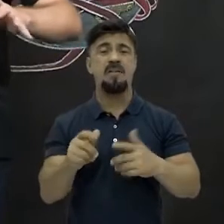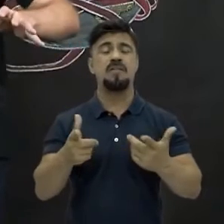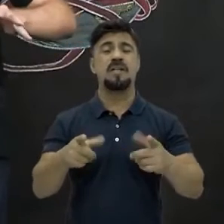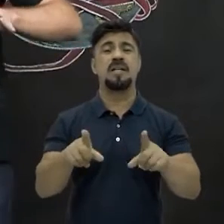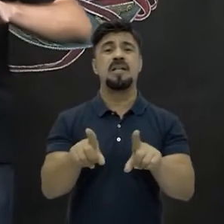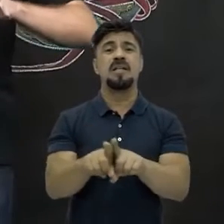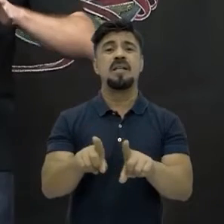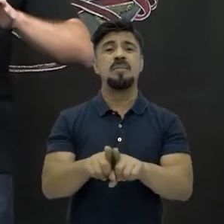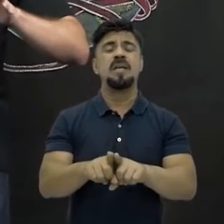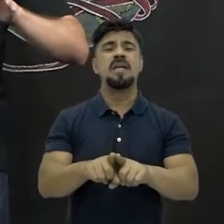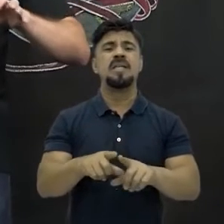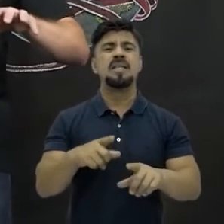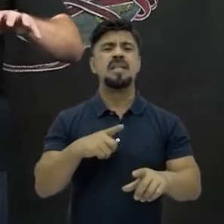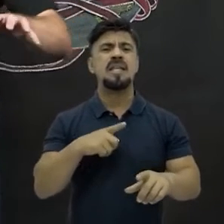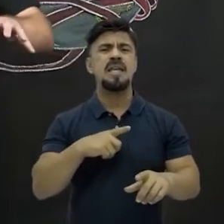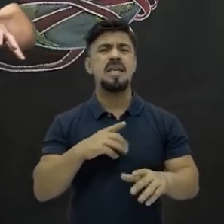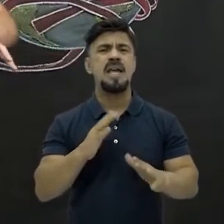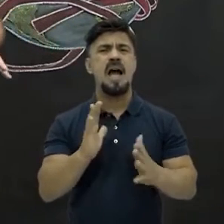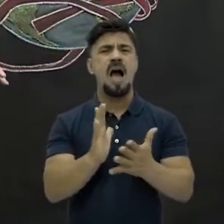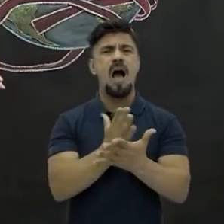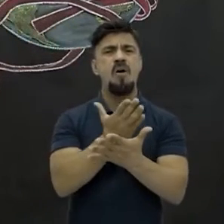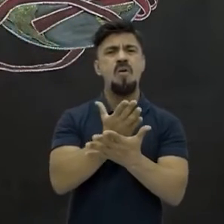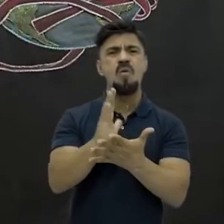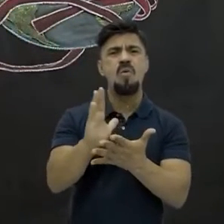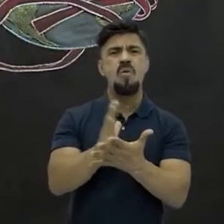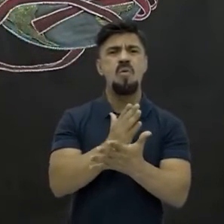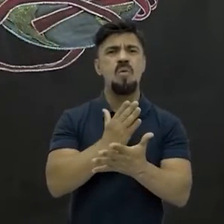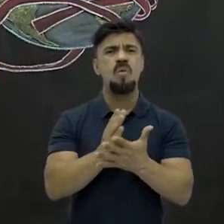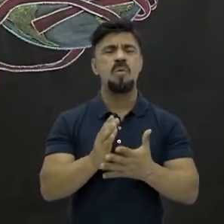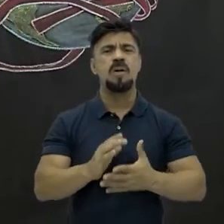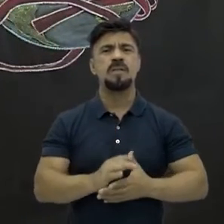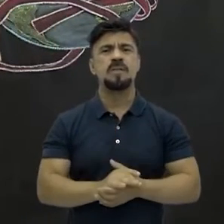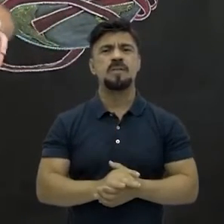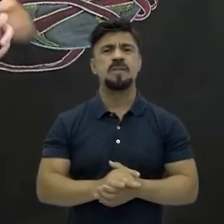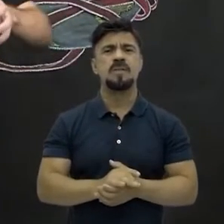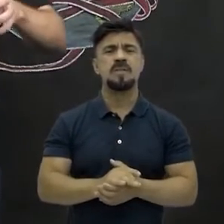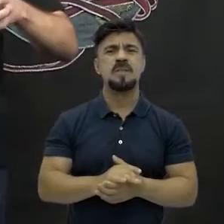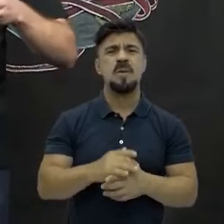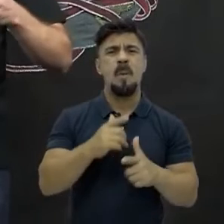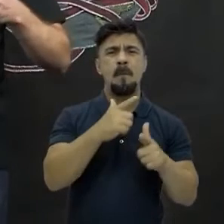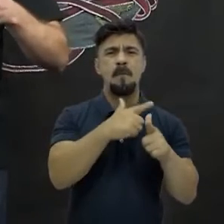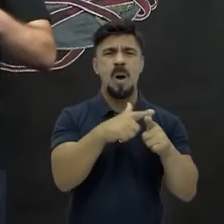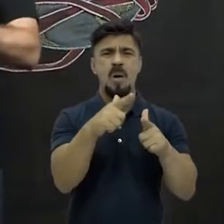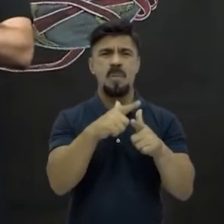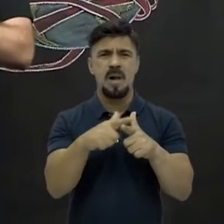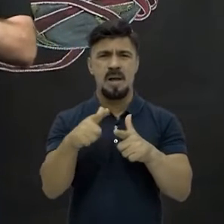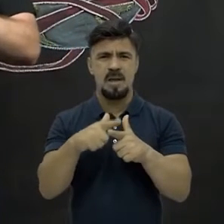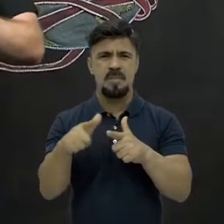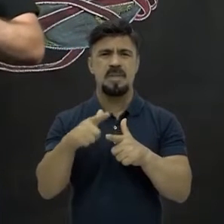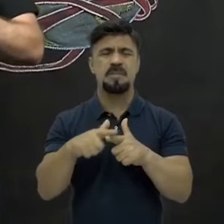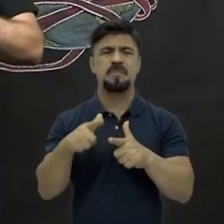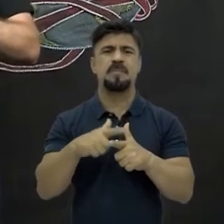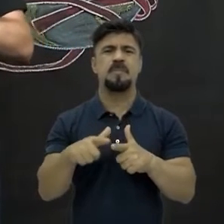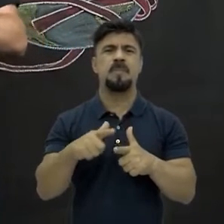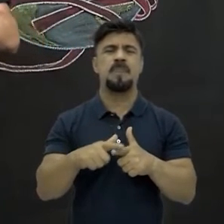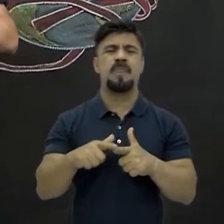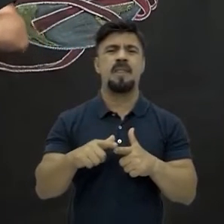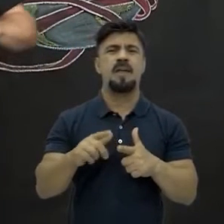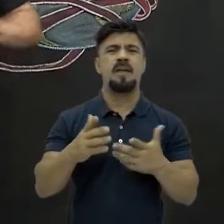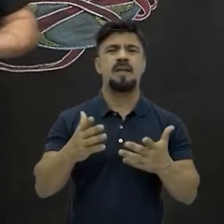bem, mas existiam alguns revanchismos ali na região, alguns problemas que tinham ali